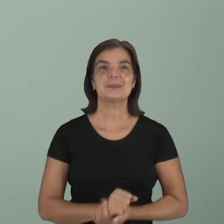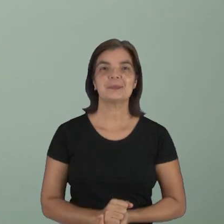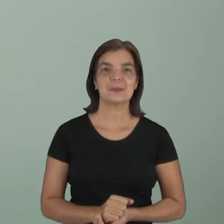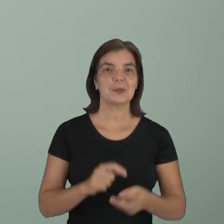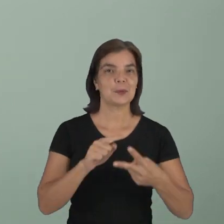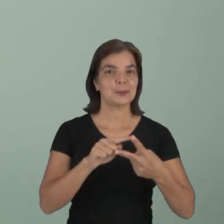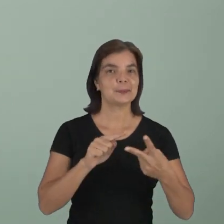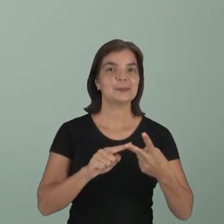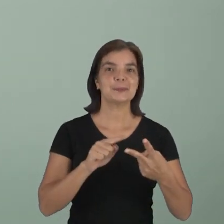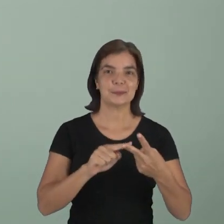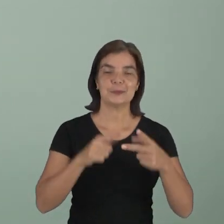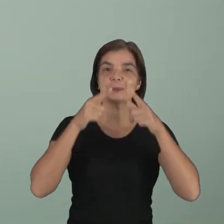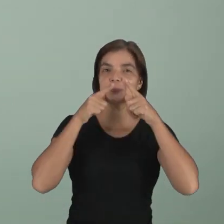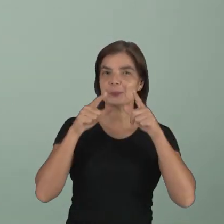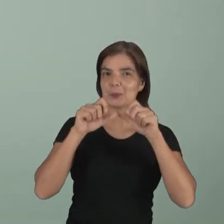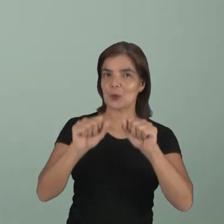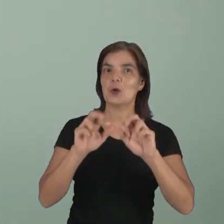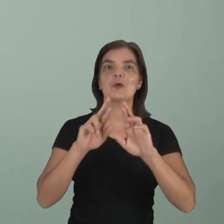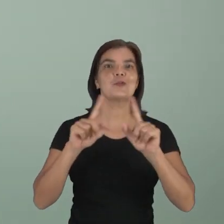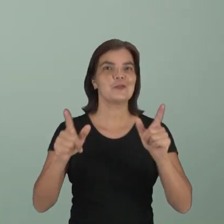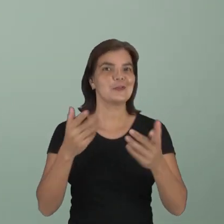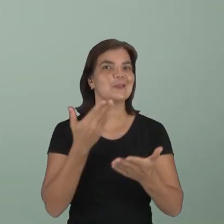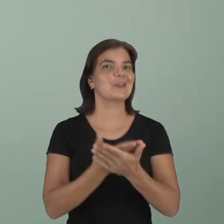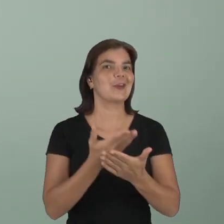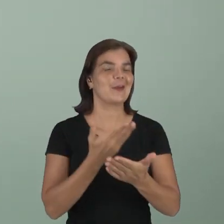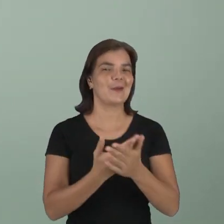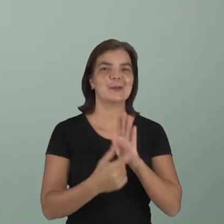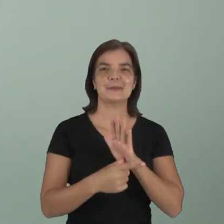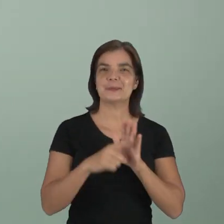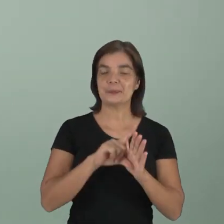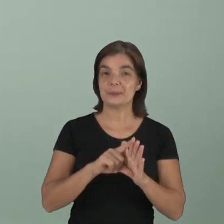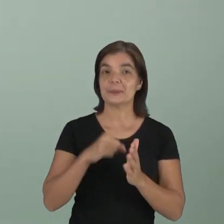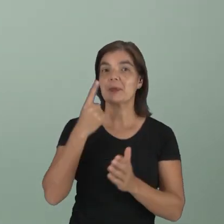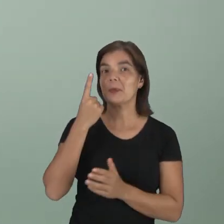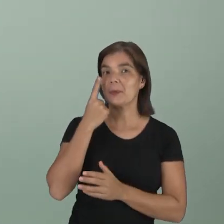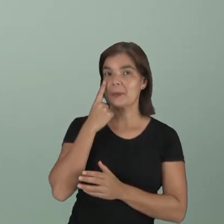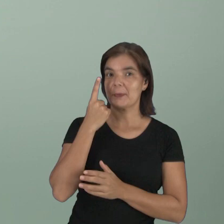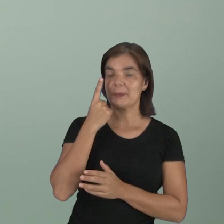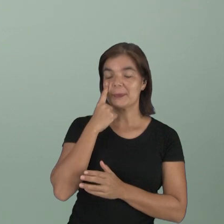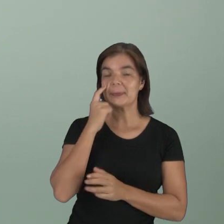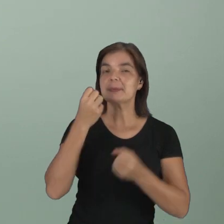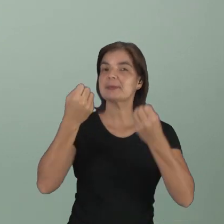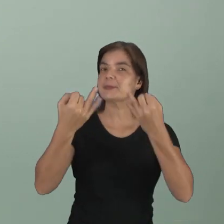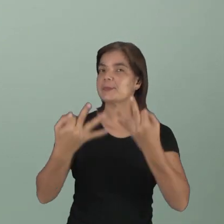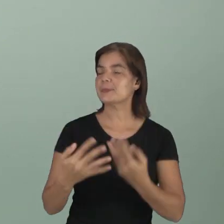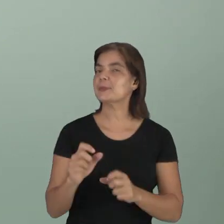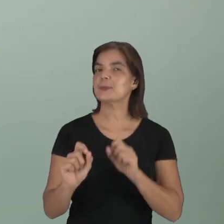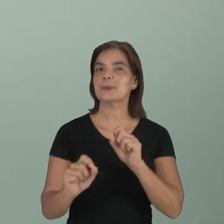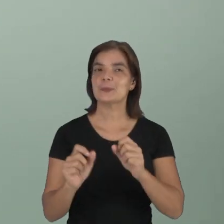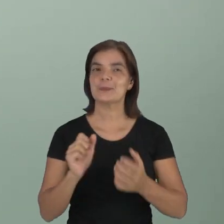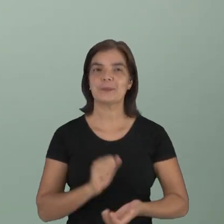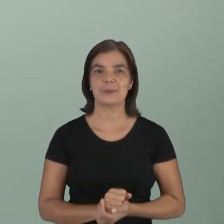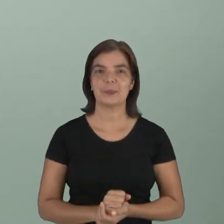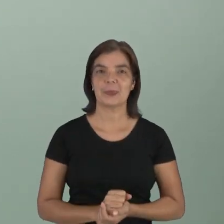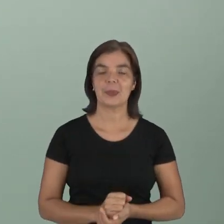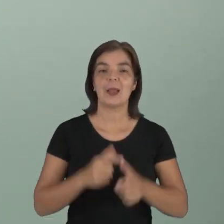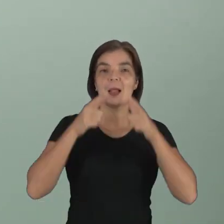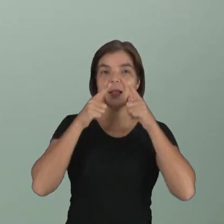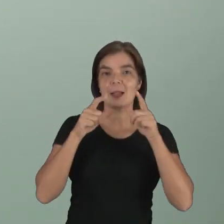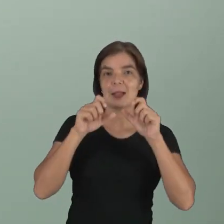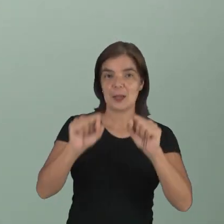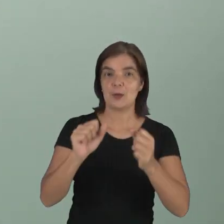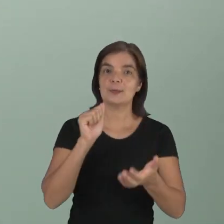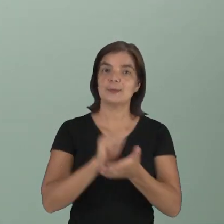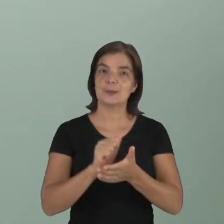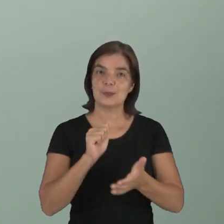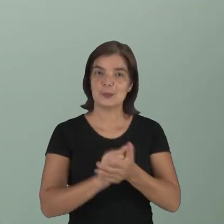sobre dois tipos de linguagem, diferente da aula anterior. Enquanto na aula anterior nós falamos sobre linguagem verbal